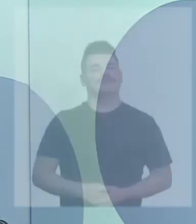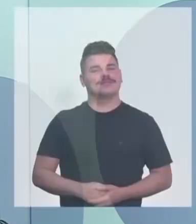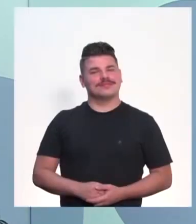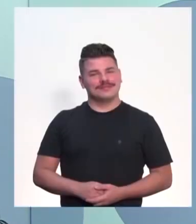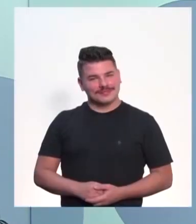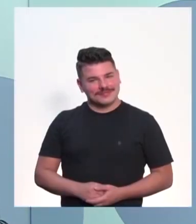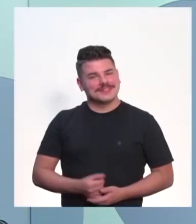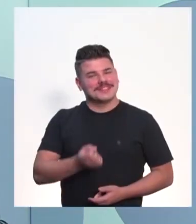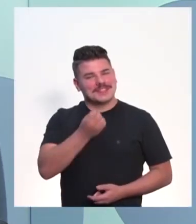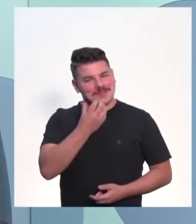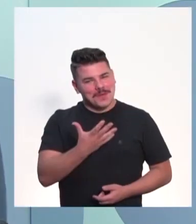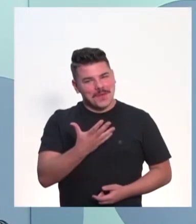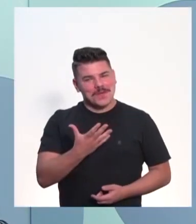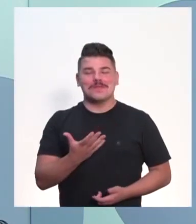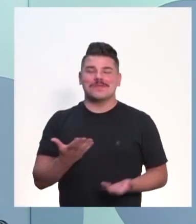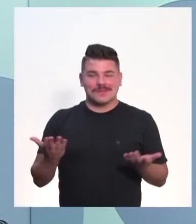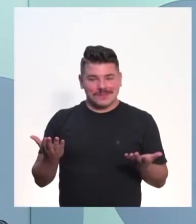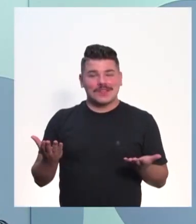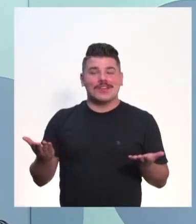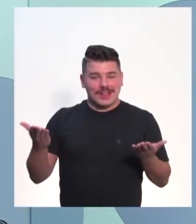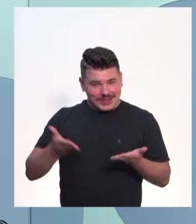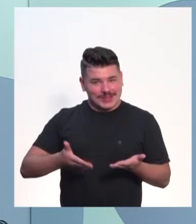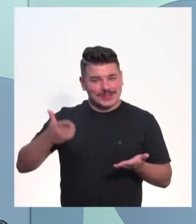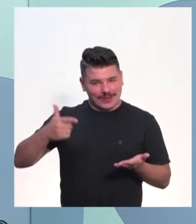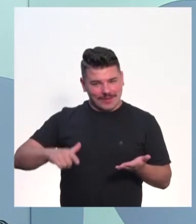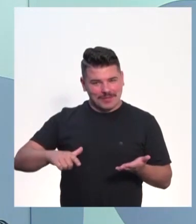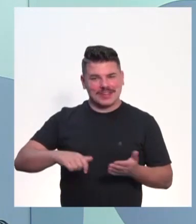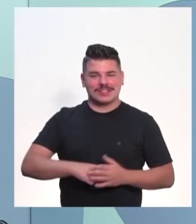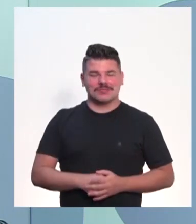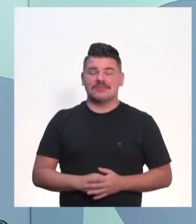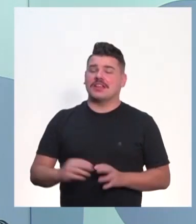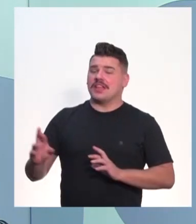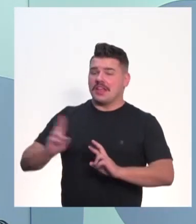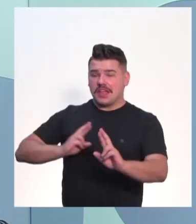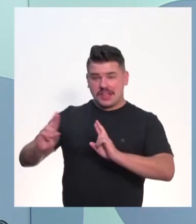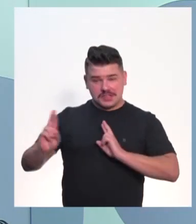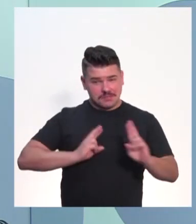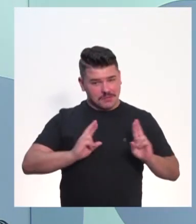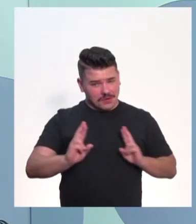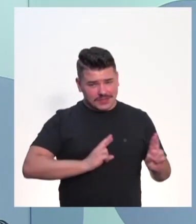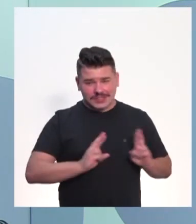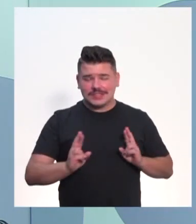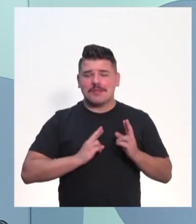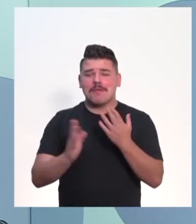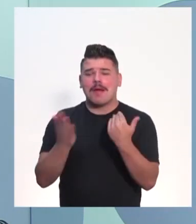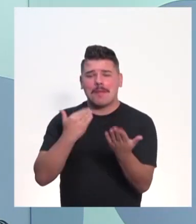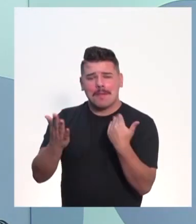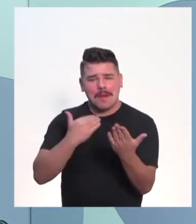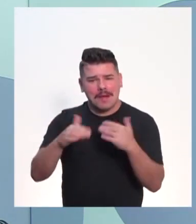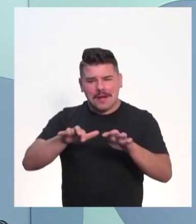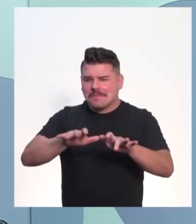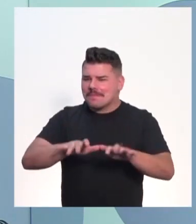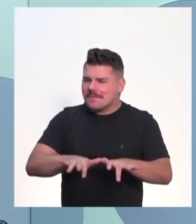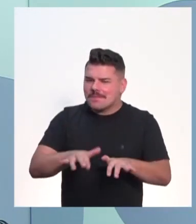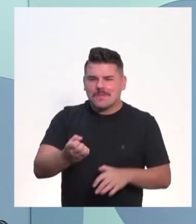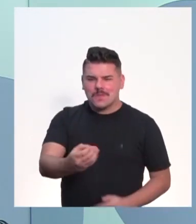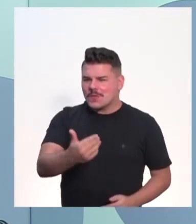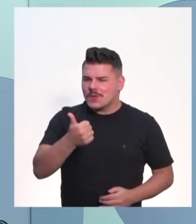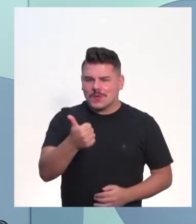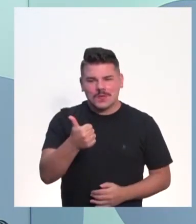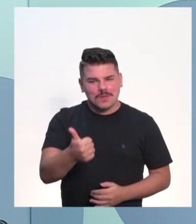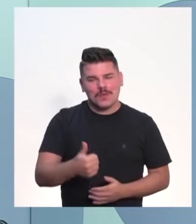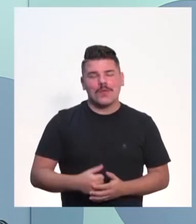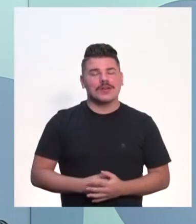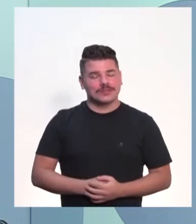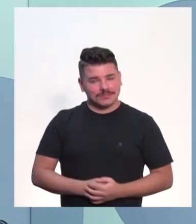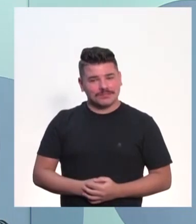Muito bem, estamos de volta. A gente recebeu aqui algumas respostas bem legais também. Algumas das respostas são